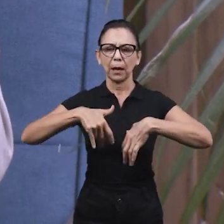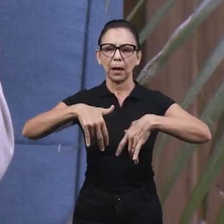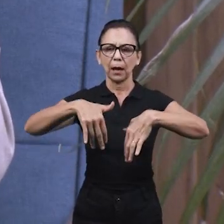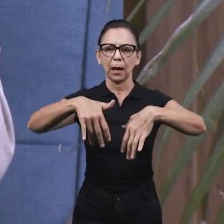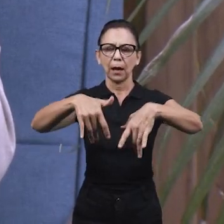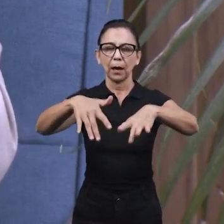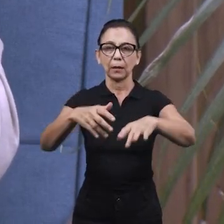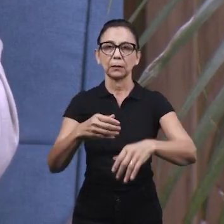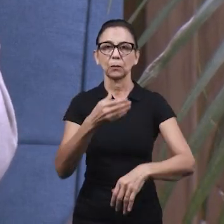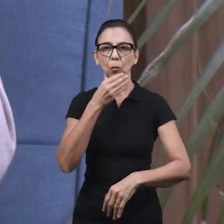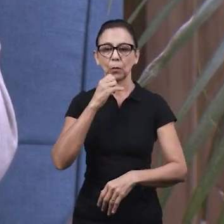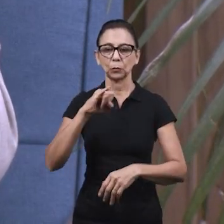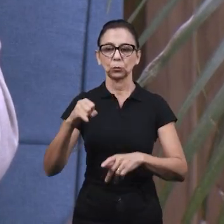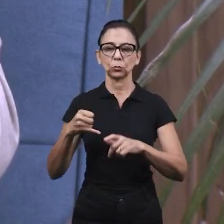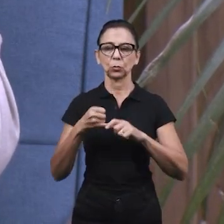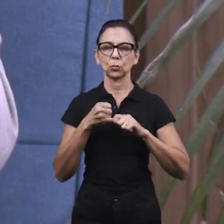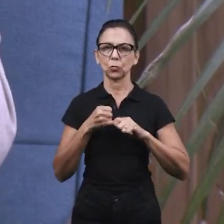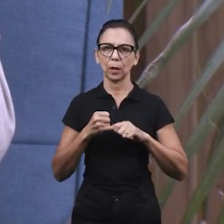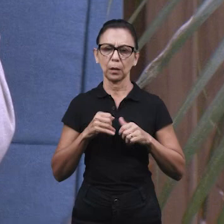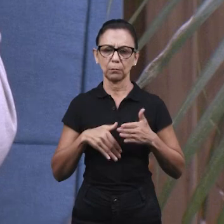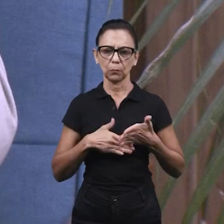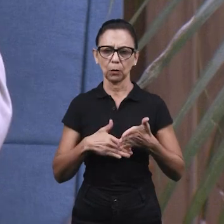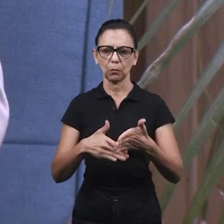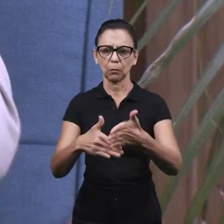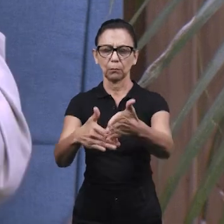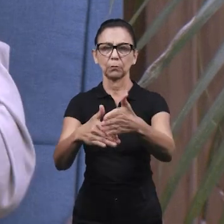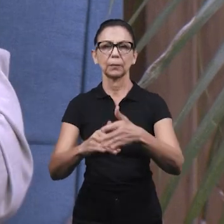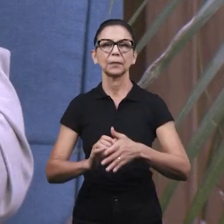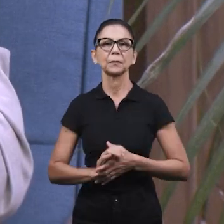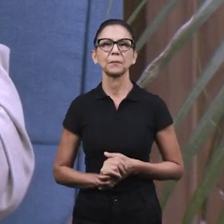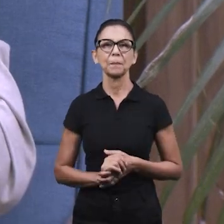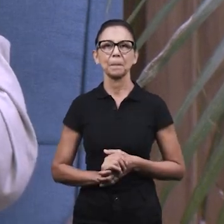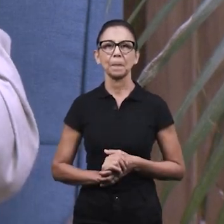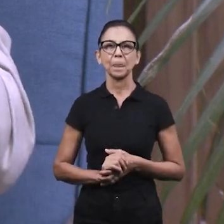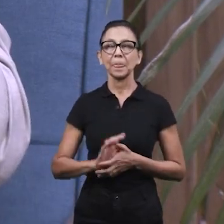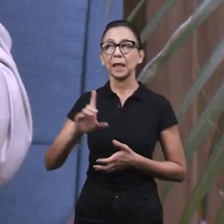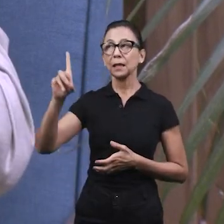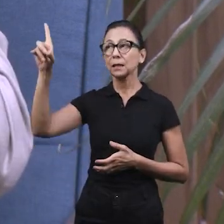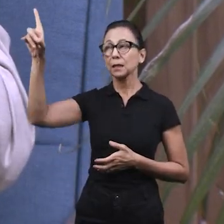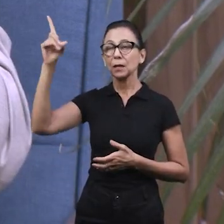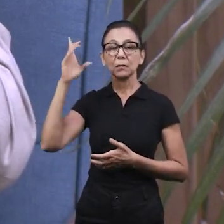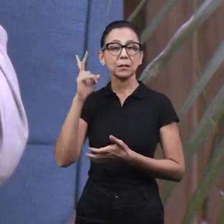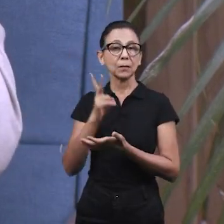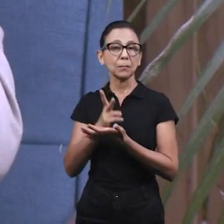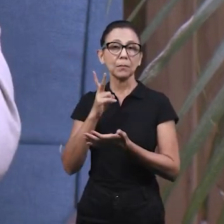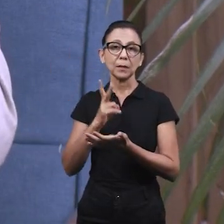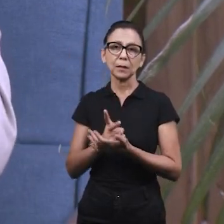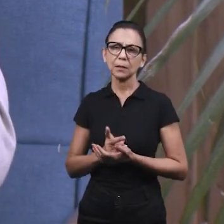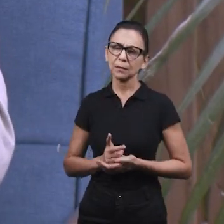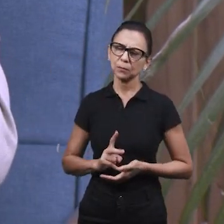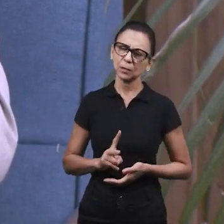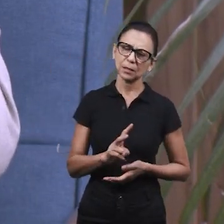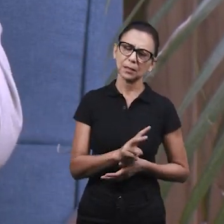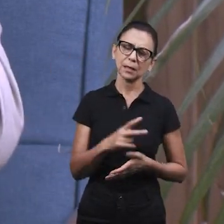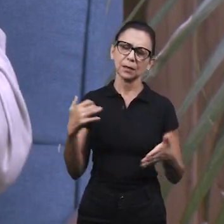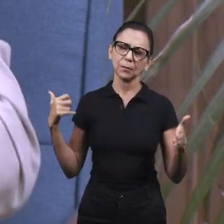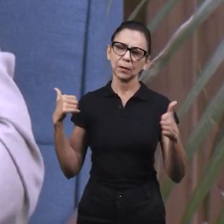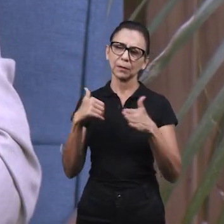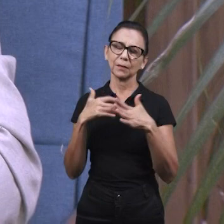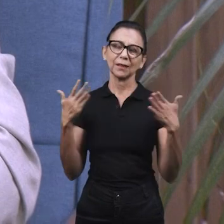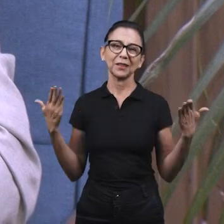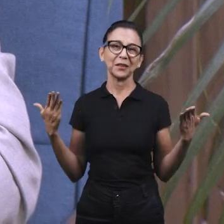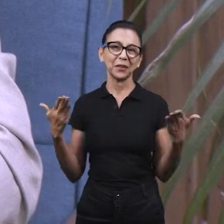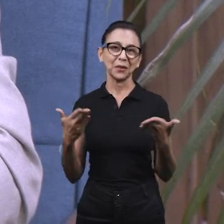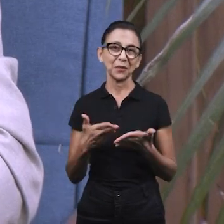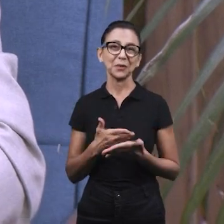Moisés à frente deles, mas Josué. Mas o Deus de Israel era o mesmo e é o mesmo a quem servimos hoje. E ele tinha